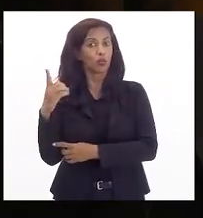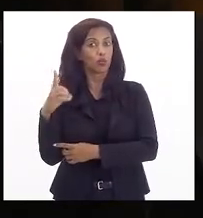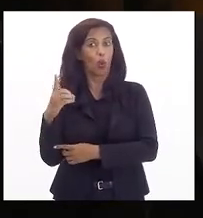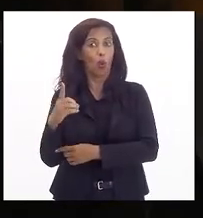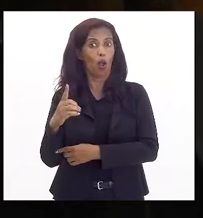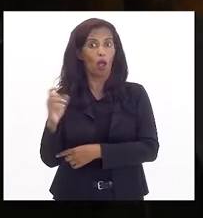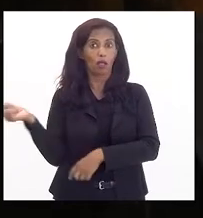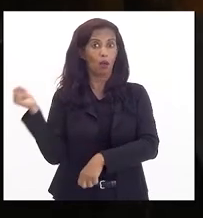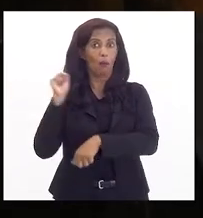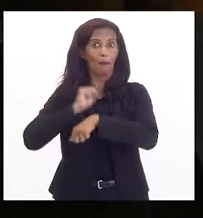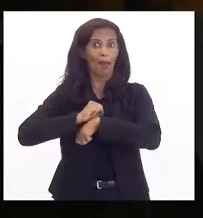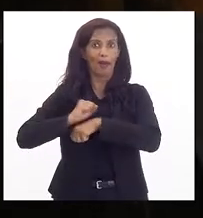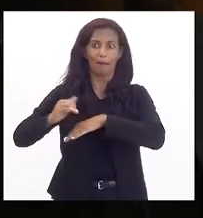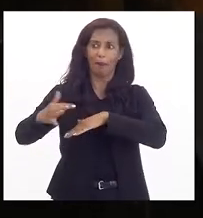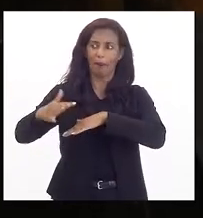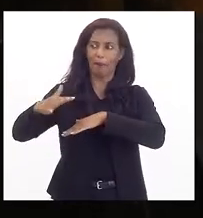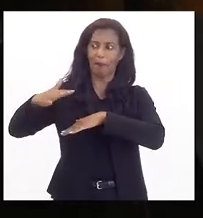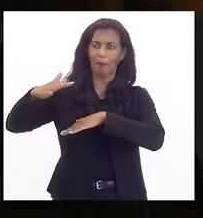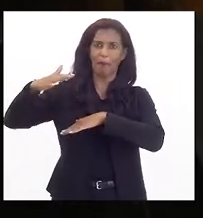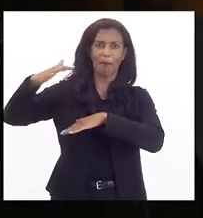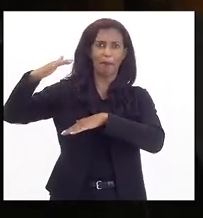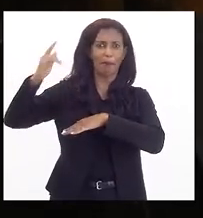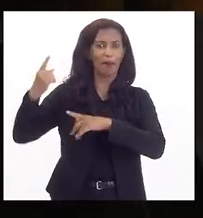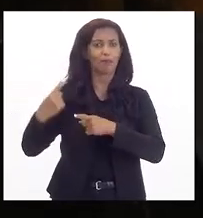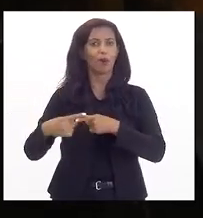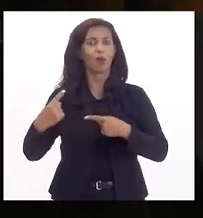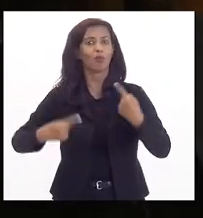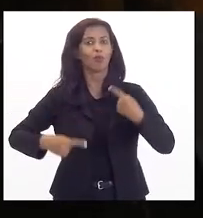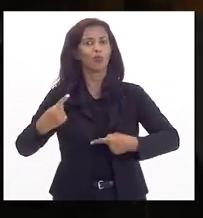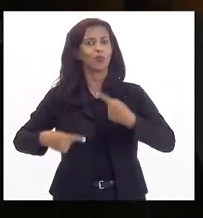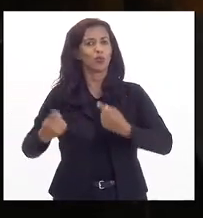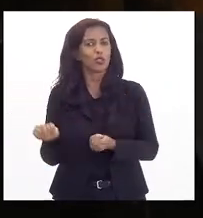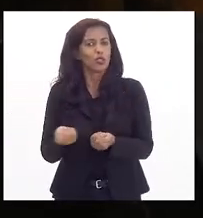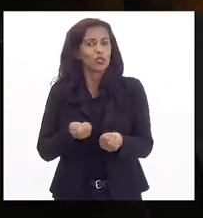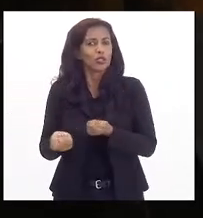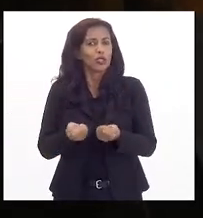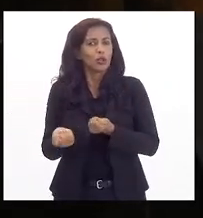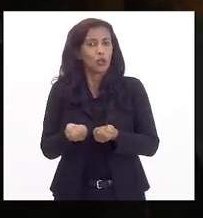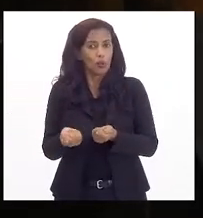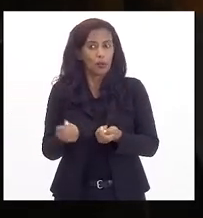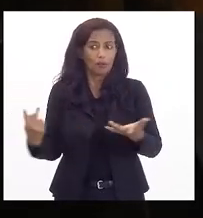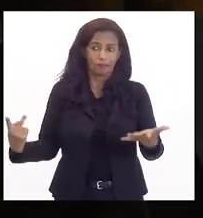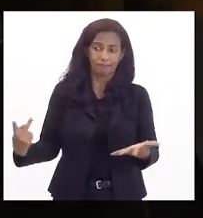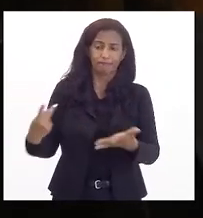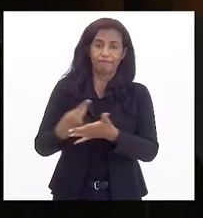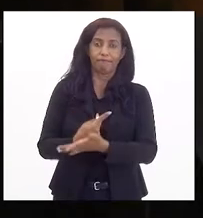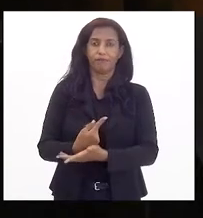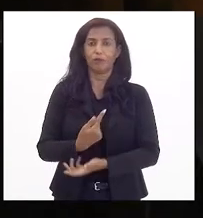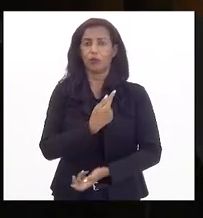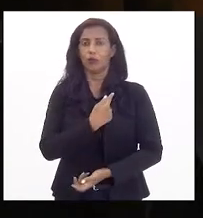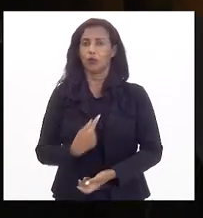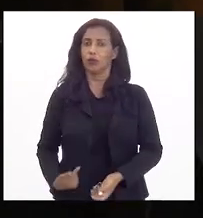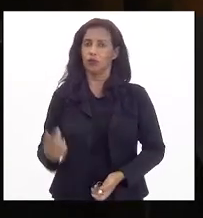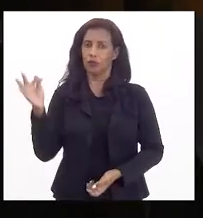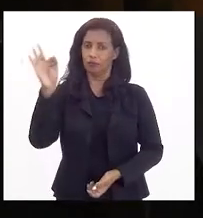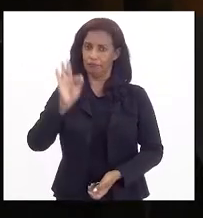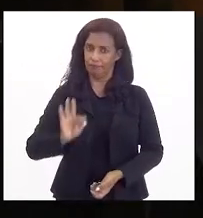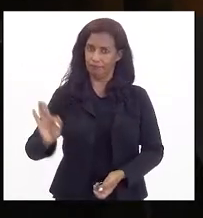para de subir, função da política econômica desastrosa do governo